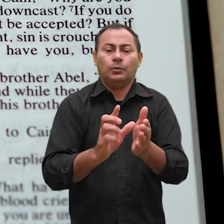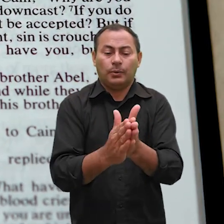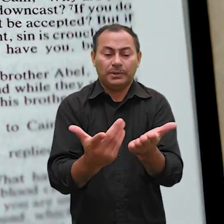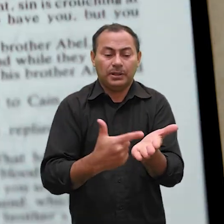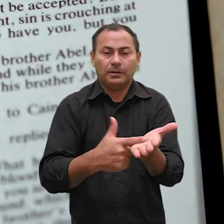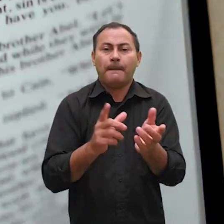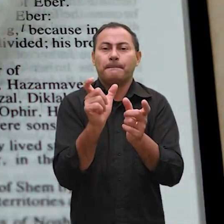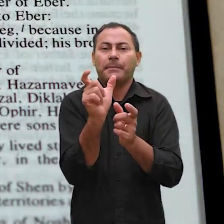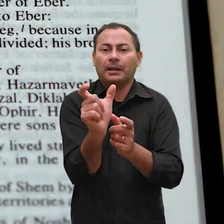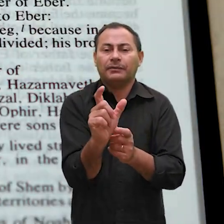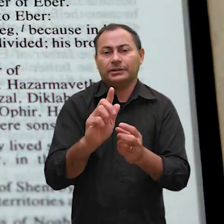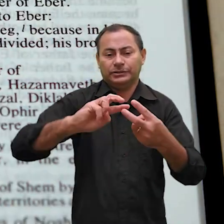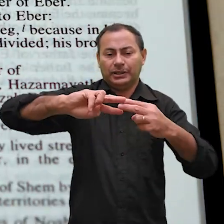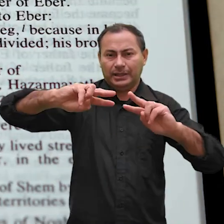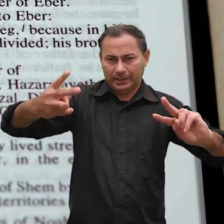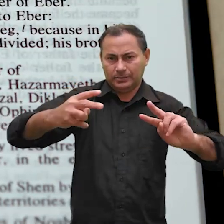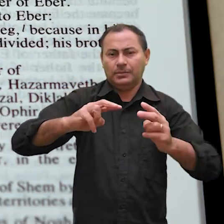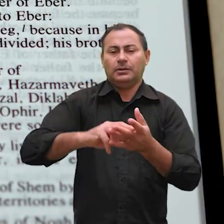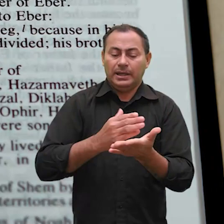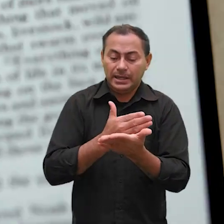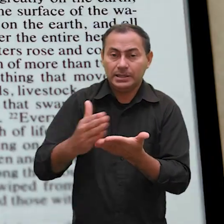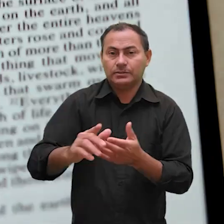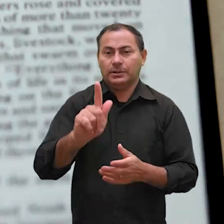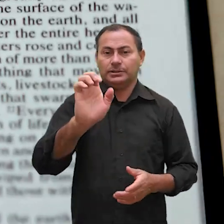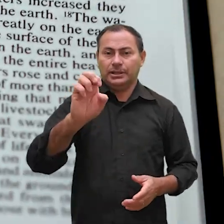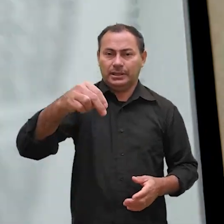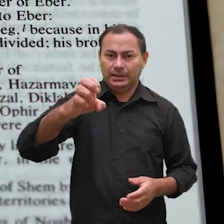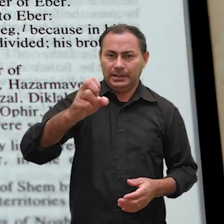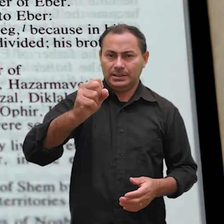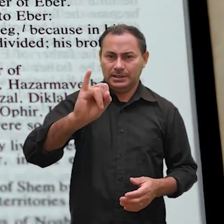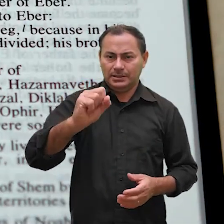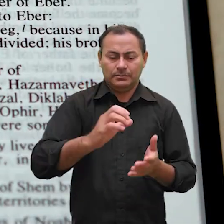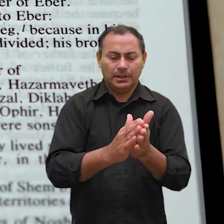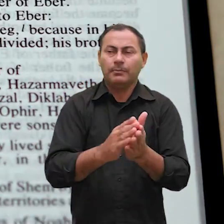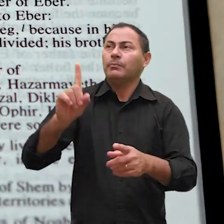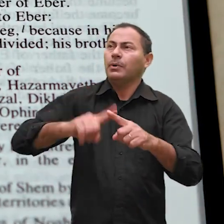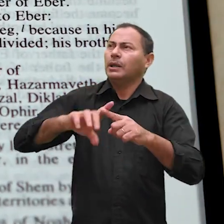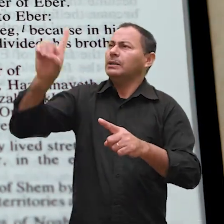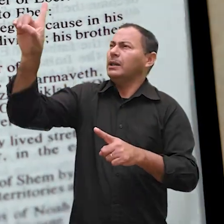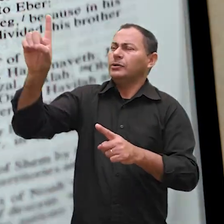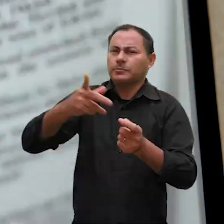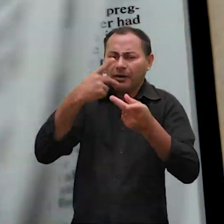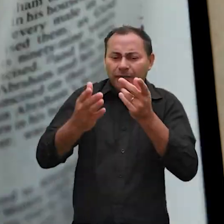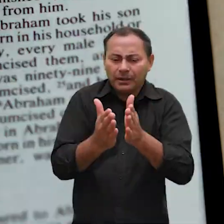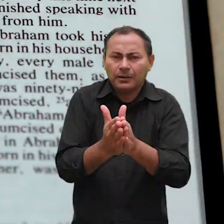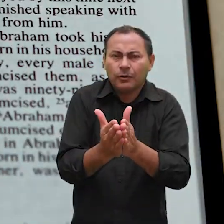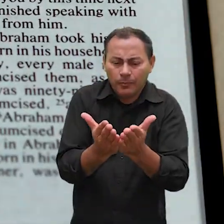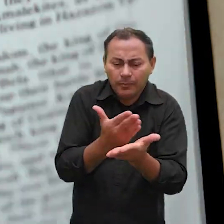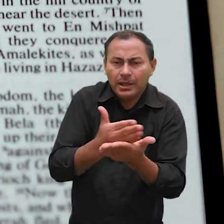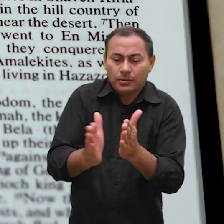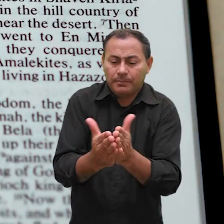nome desse livro é como a palavra genética, tem a ver com o início. Porque Deus começa a Bíblia, será, falando do